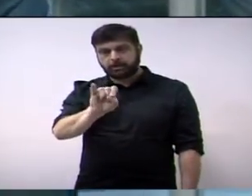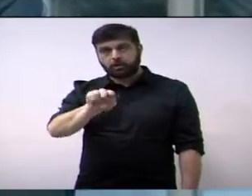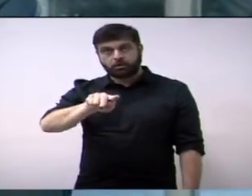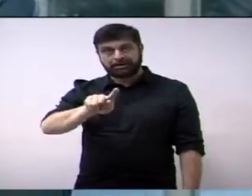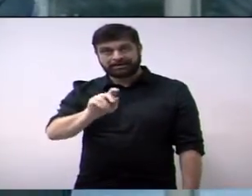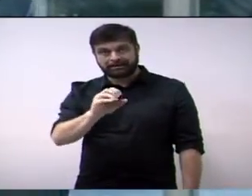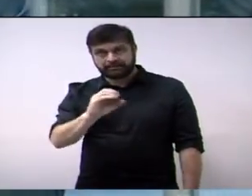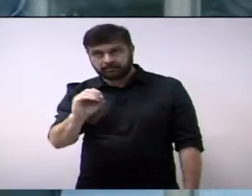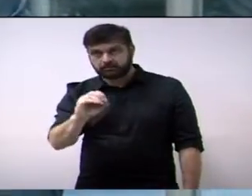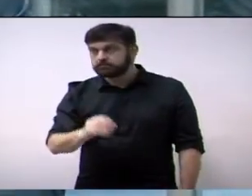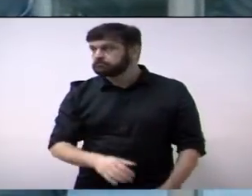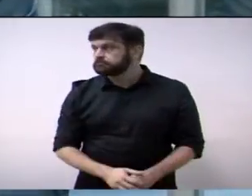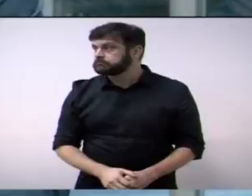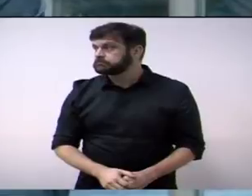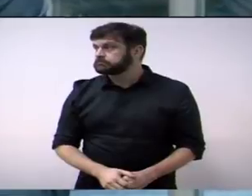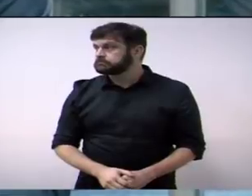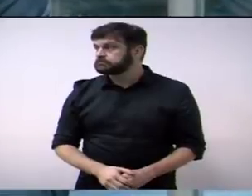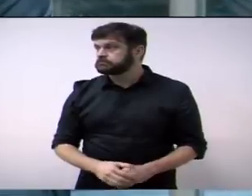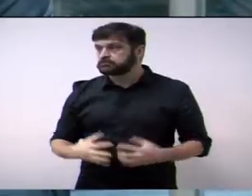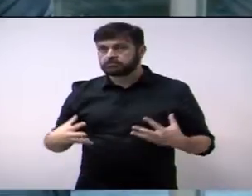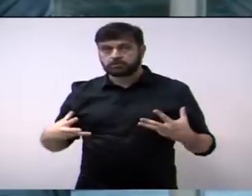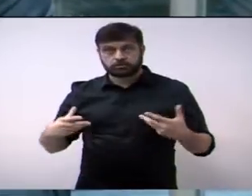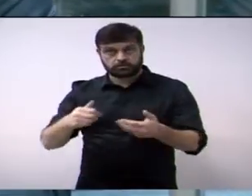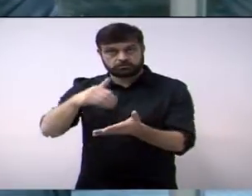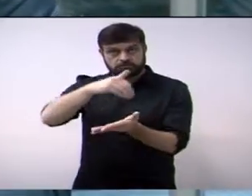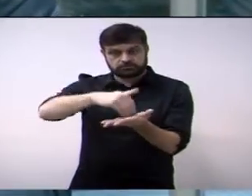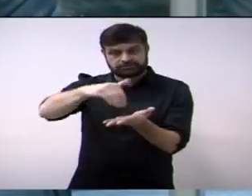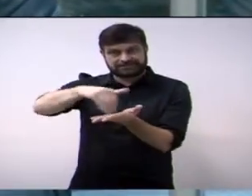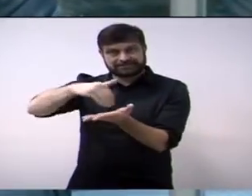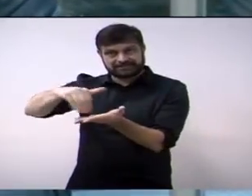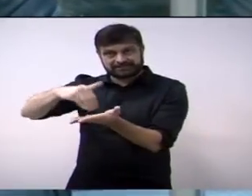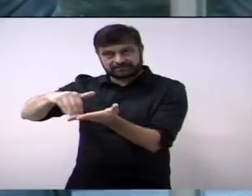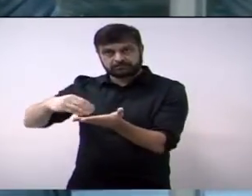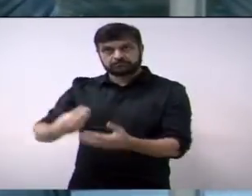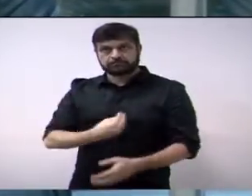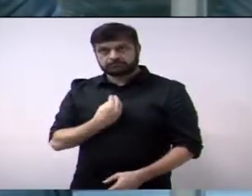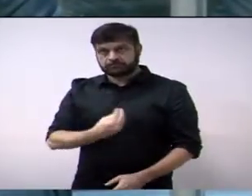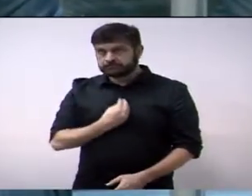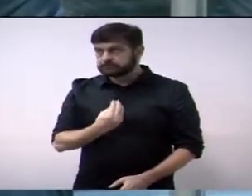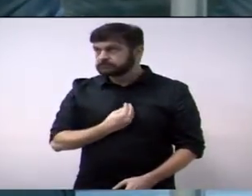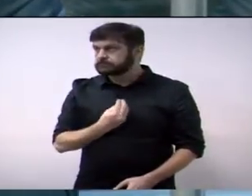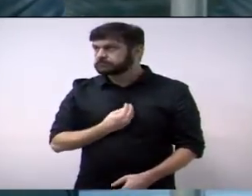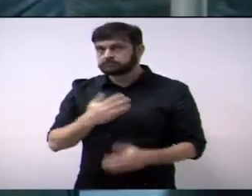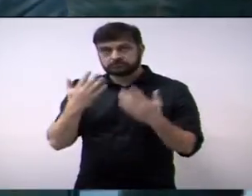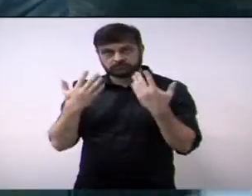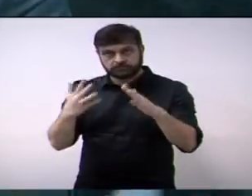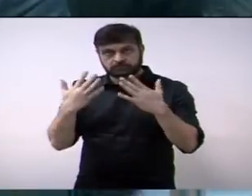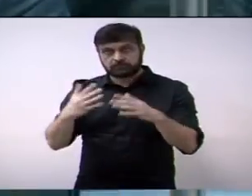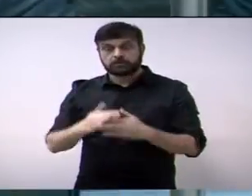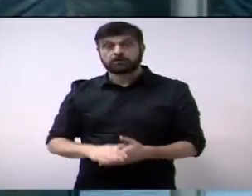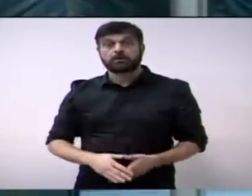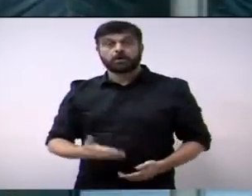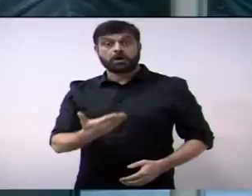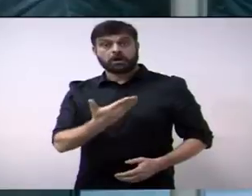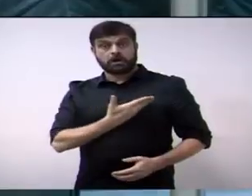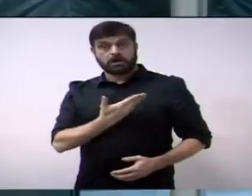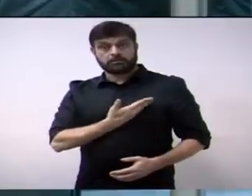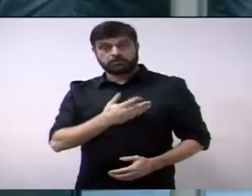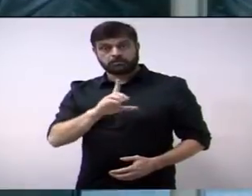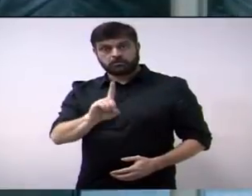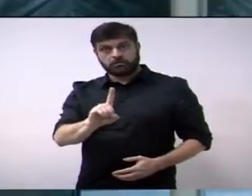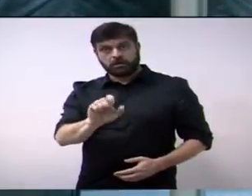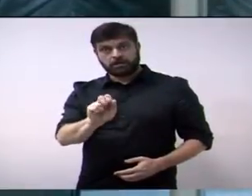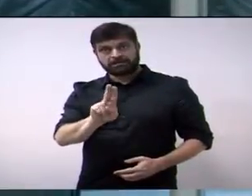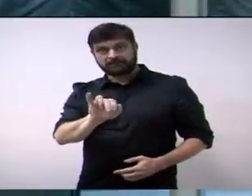parabenizo, agradeço a todos, a presença de todos os secretários aqui presentes. Parabenizar o meu amigo Davi